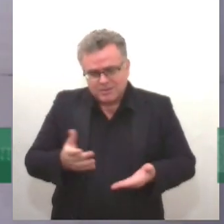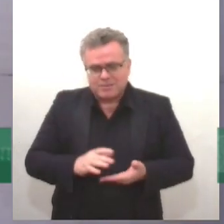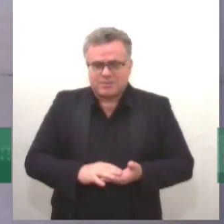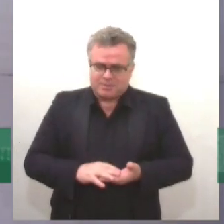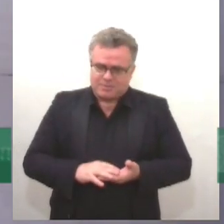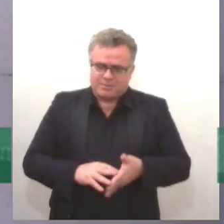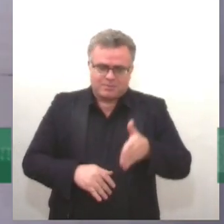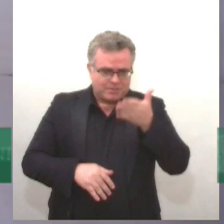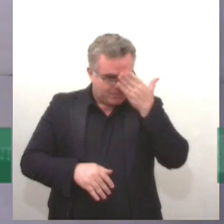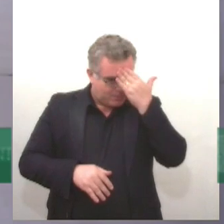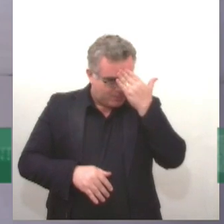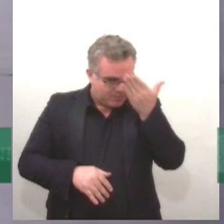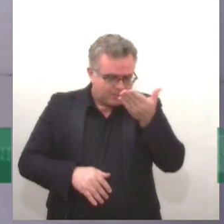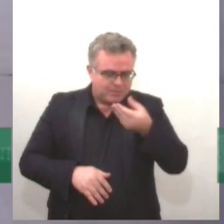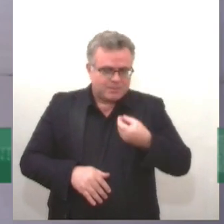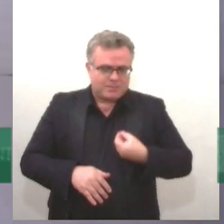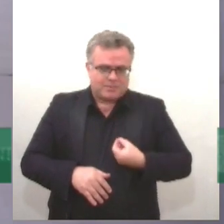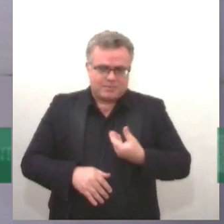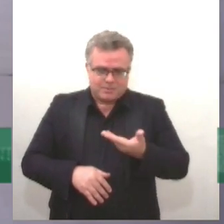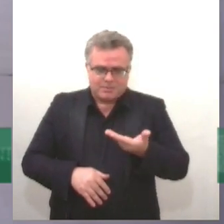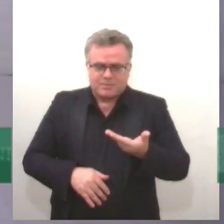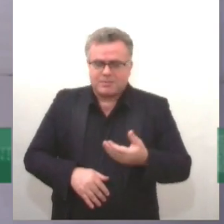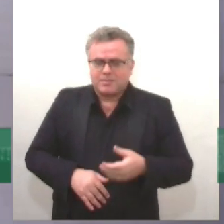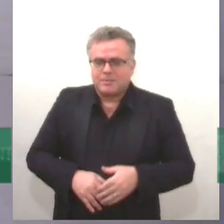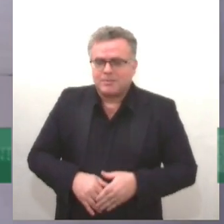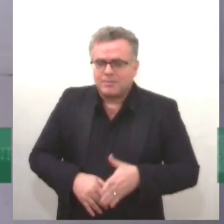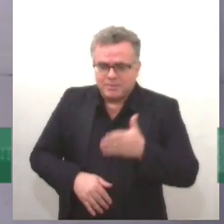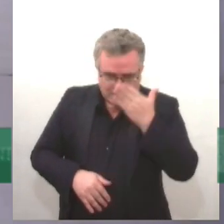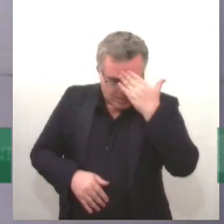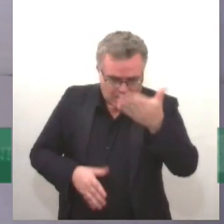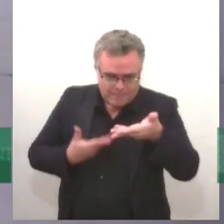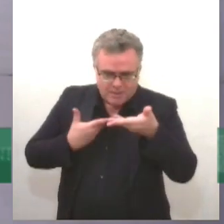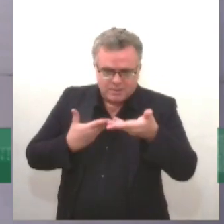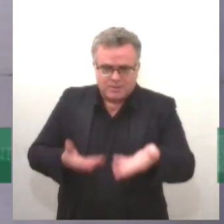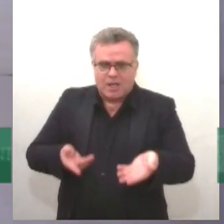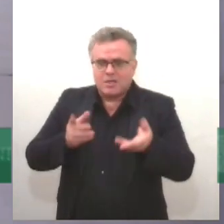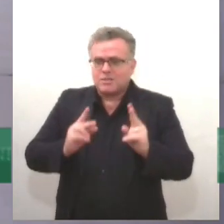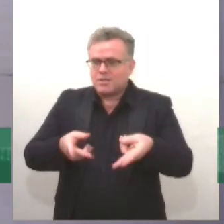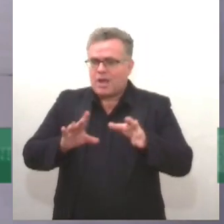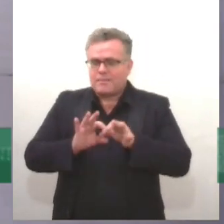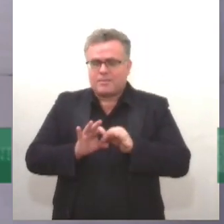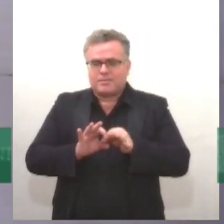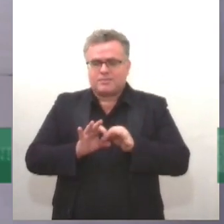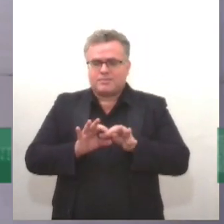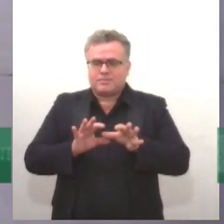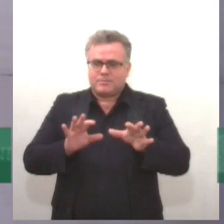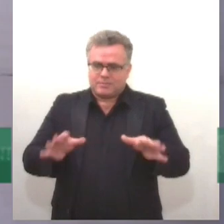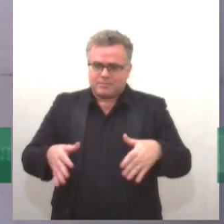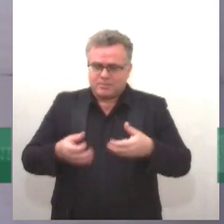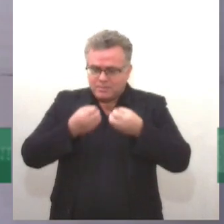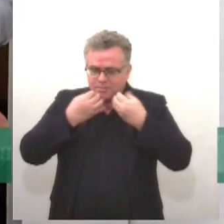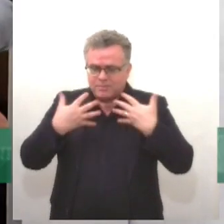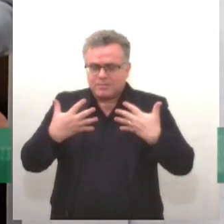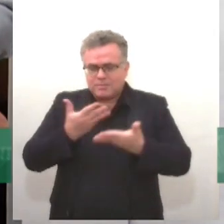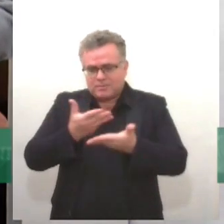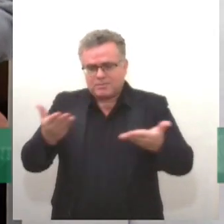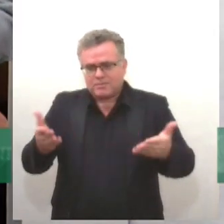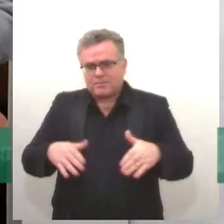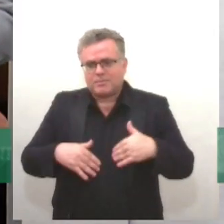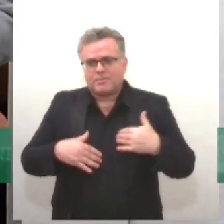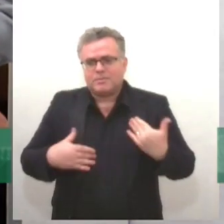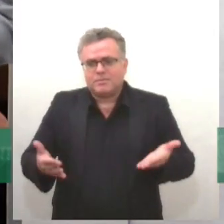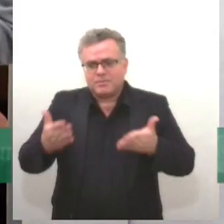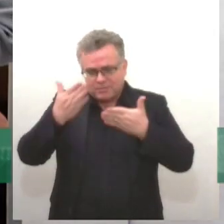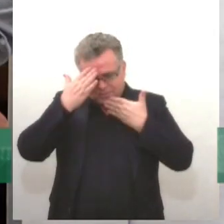agradeço, Aline. Obrigada pelo convite, estamos sempre à disposição. Um grande dia para todos. Obrigada, obrigada também você